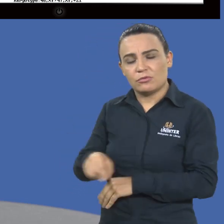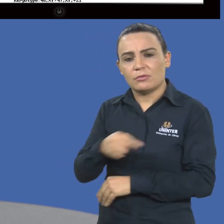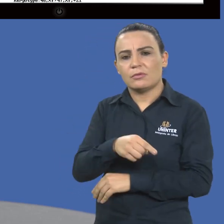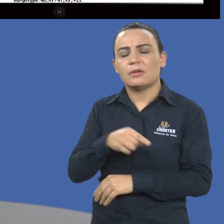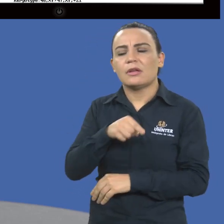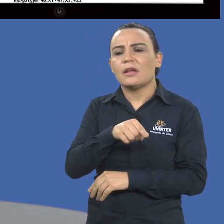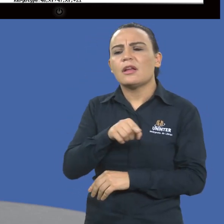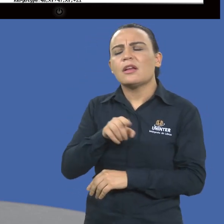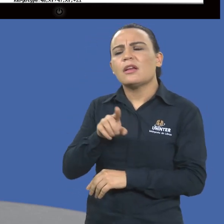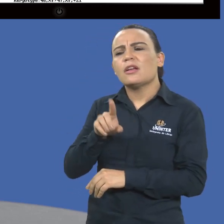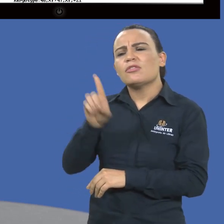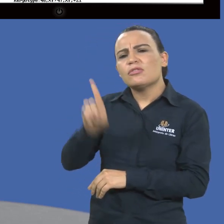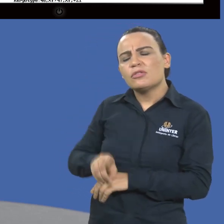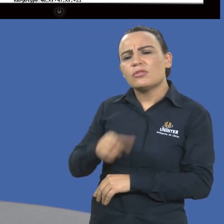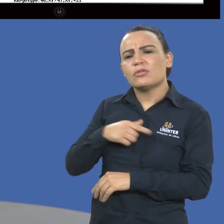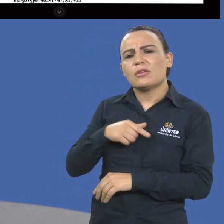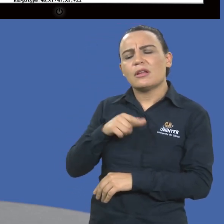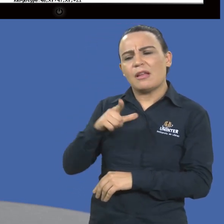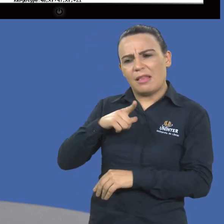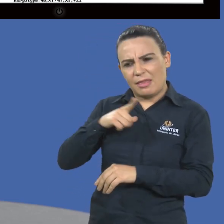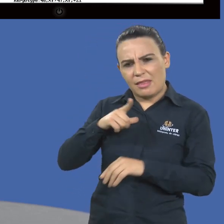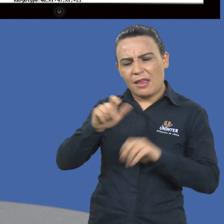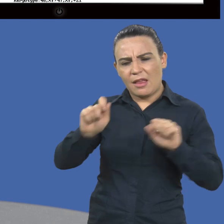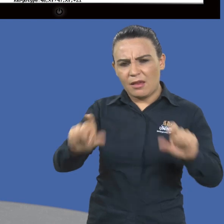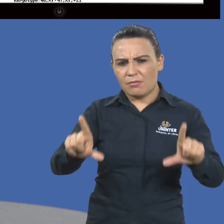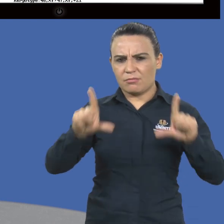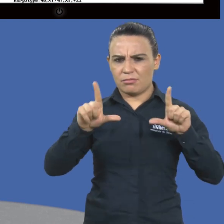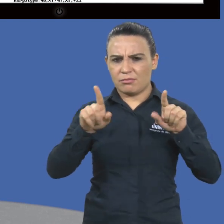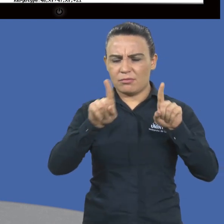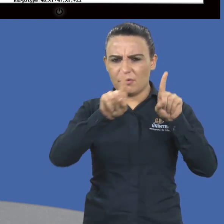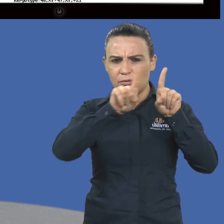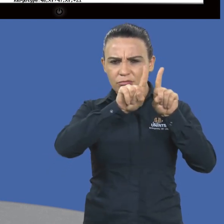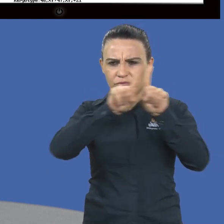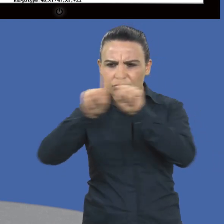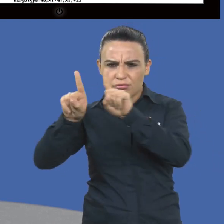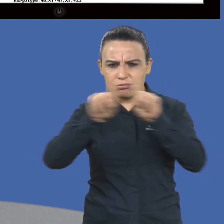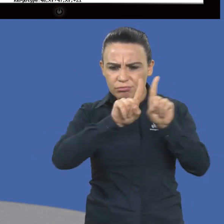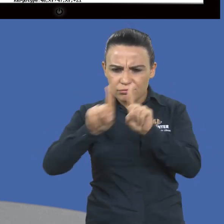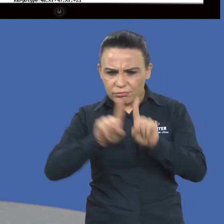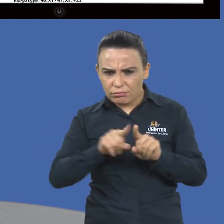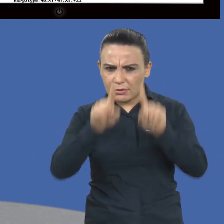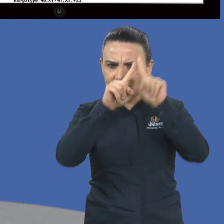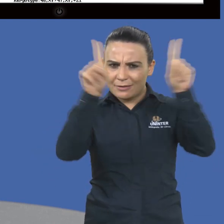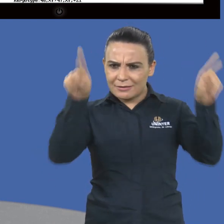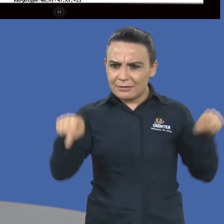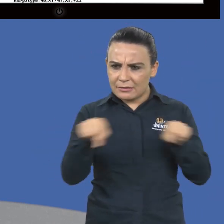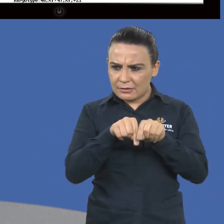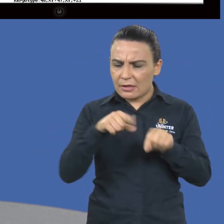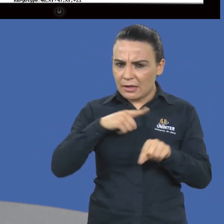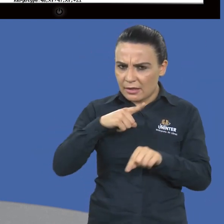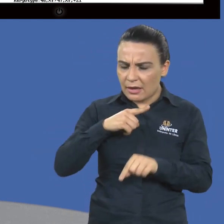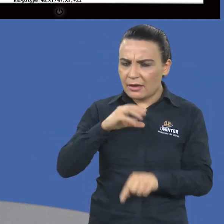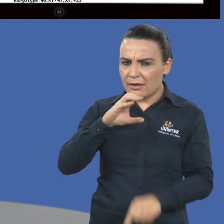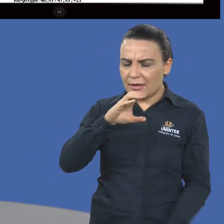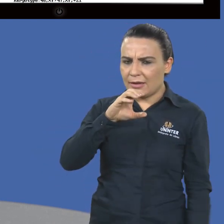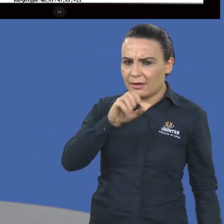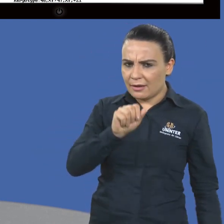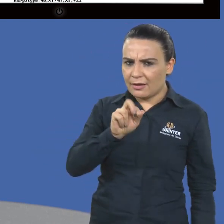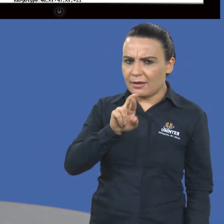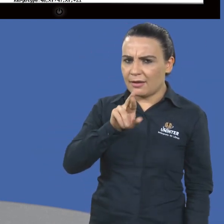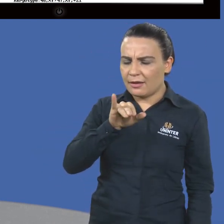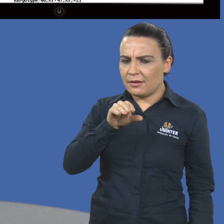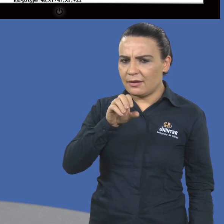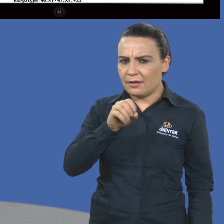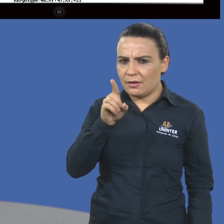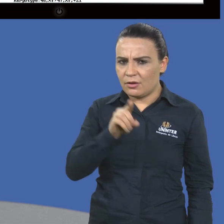Paulo aqui tem cariótipo? Não, eu não vi na ficha, né? Então veja que